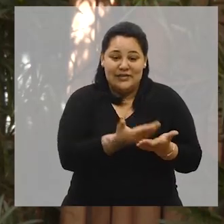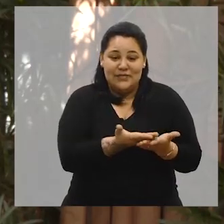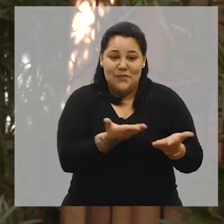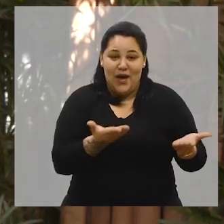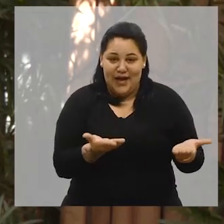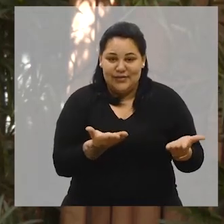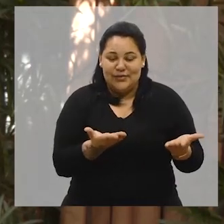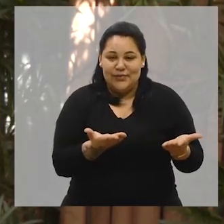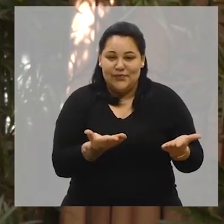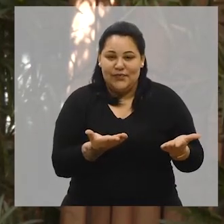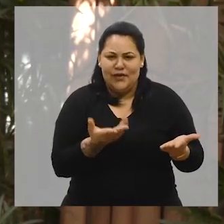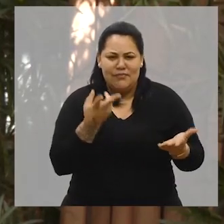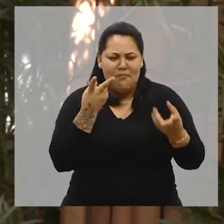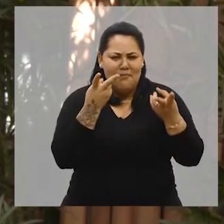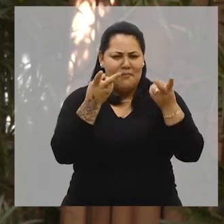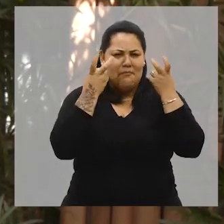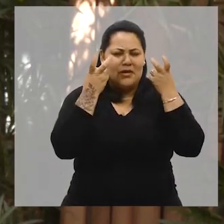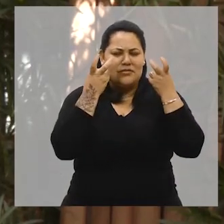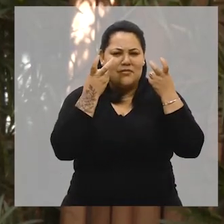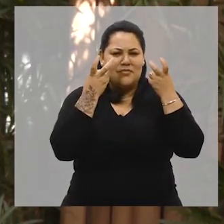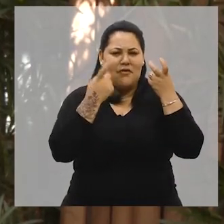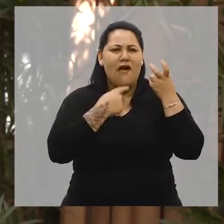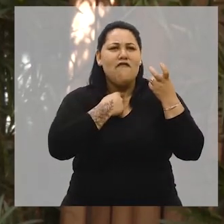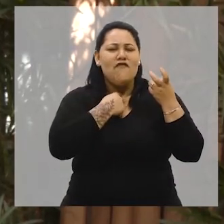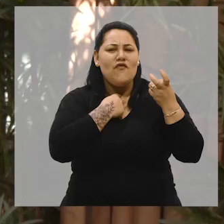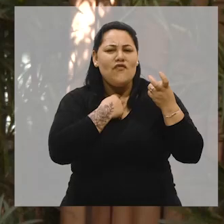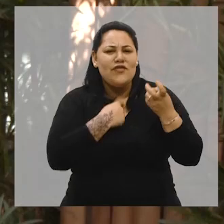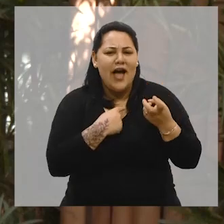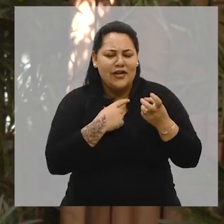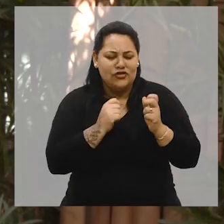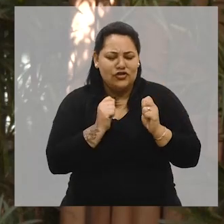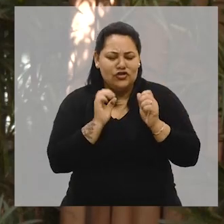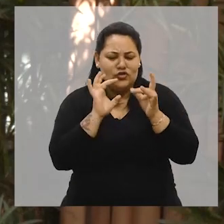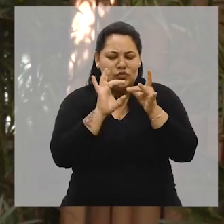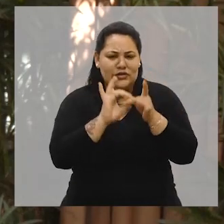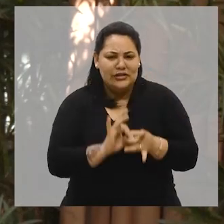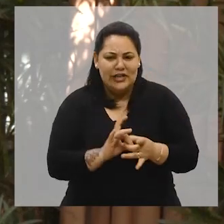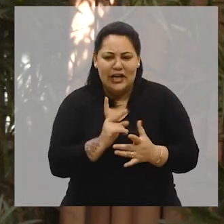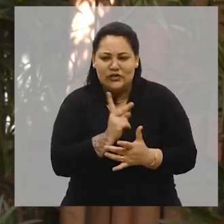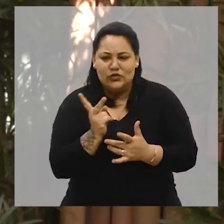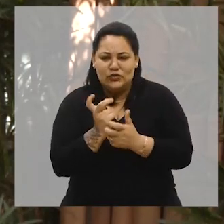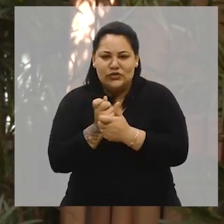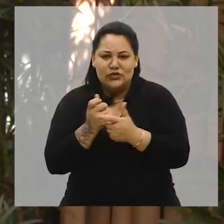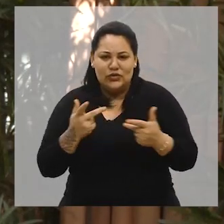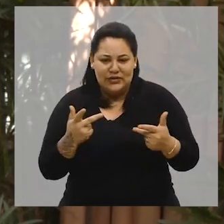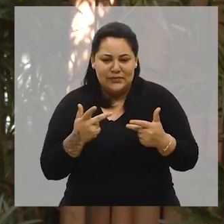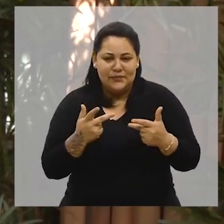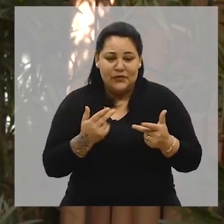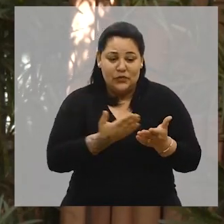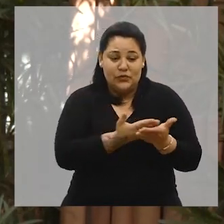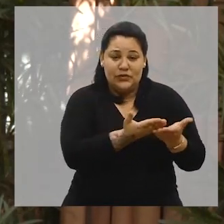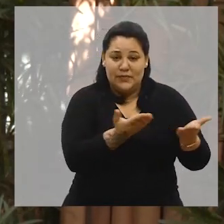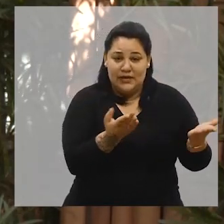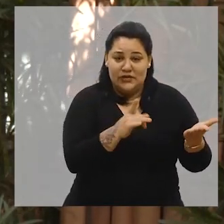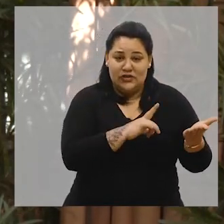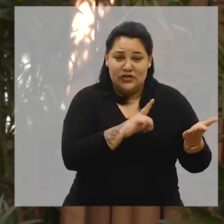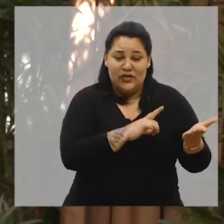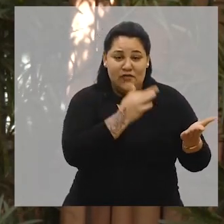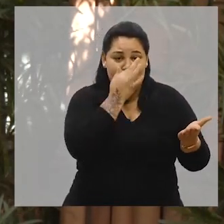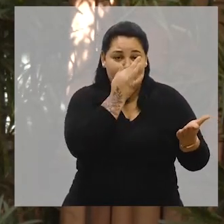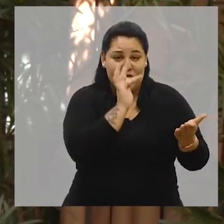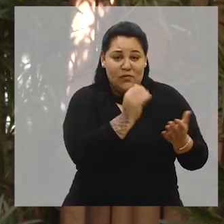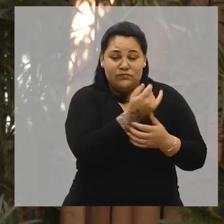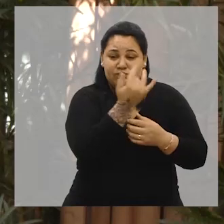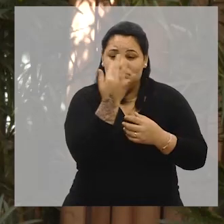muito grande, a gente percebeu a vontade de aliar uma coisa com a outra, né? De aliar um espaço com as flores,